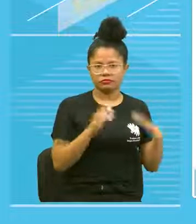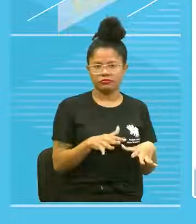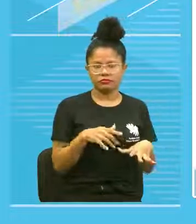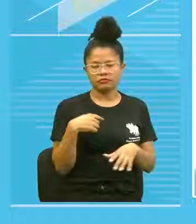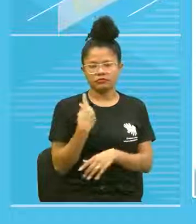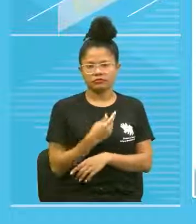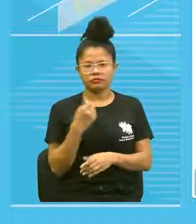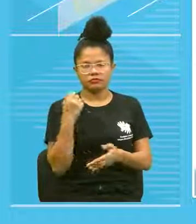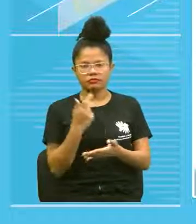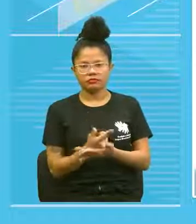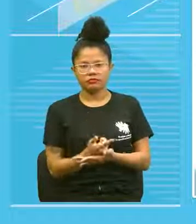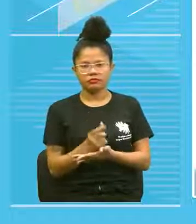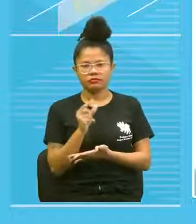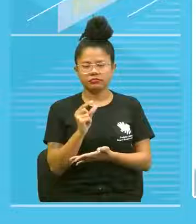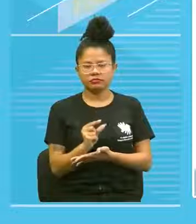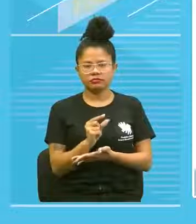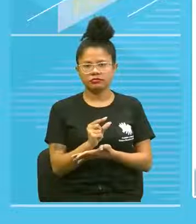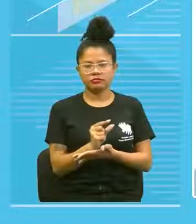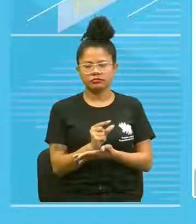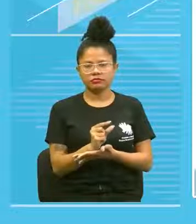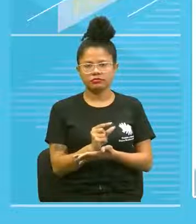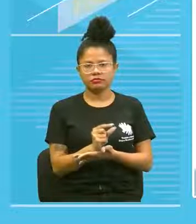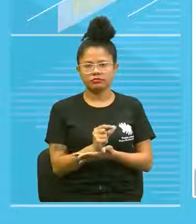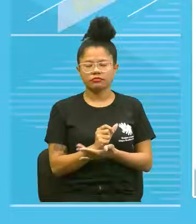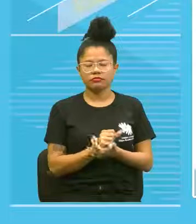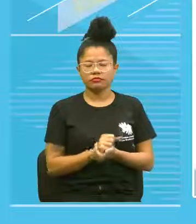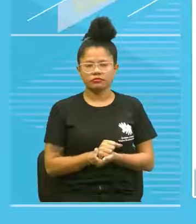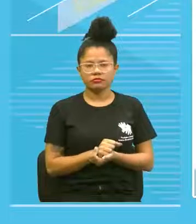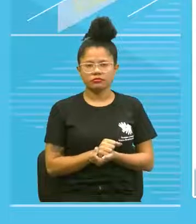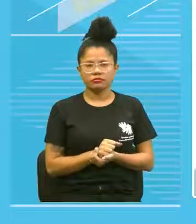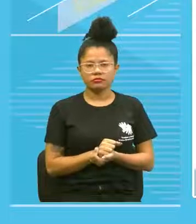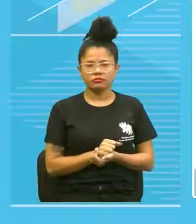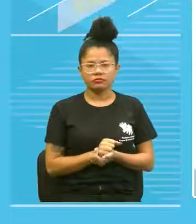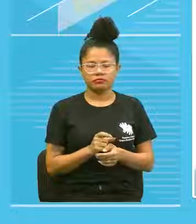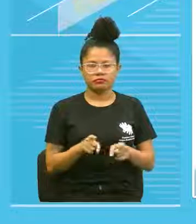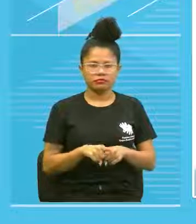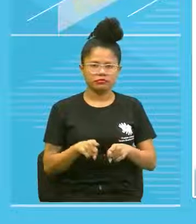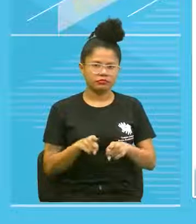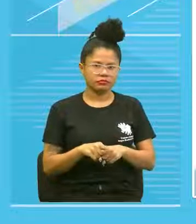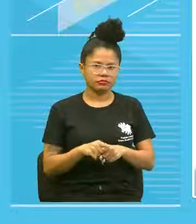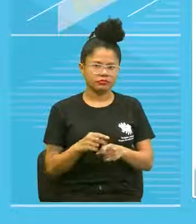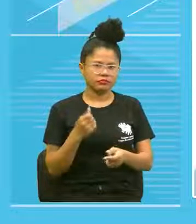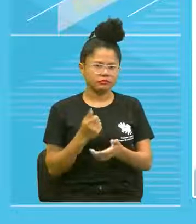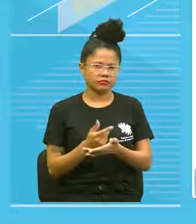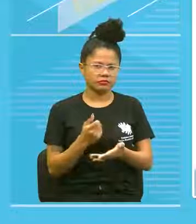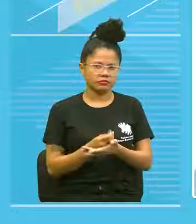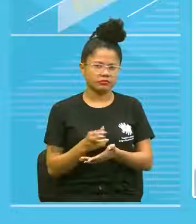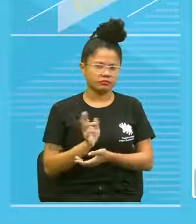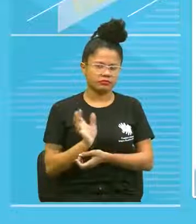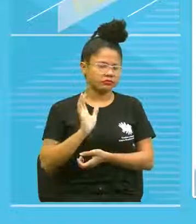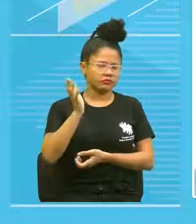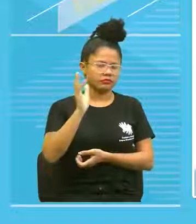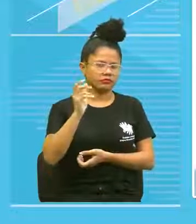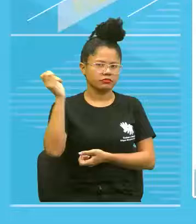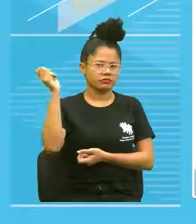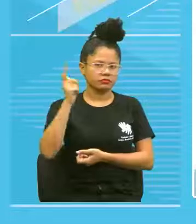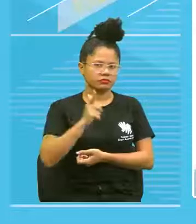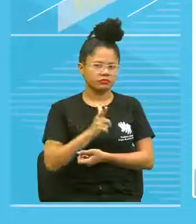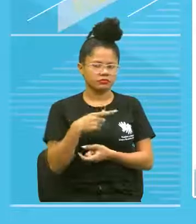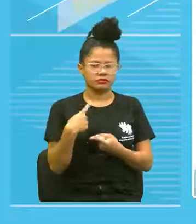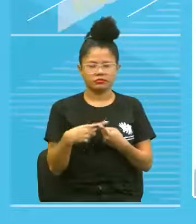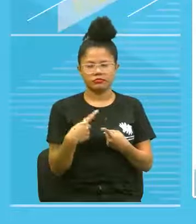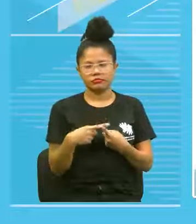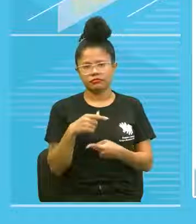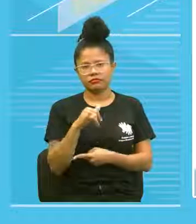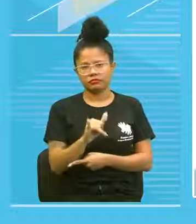comprarmos menos das termelétricas para não subir tanto preço e o que